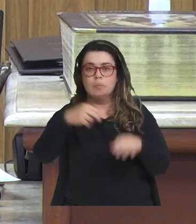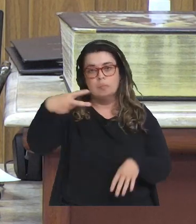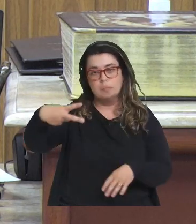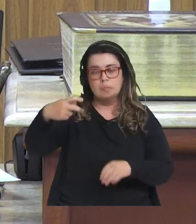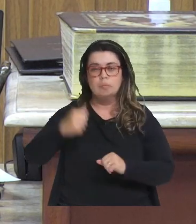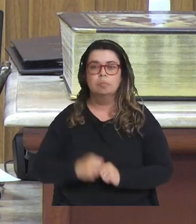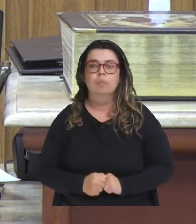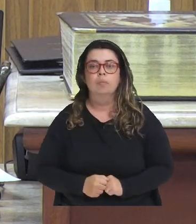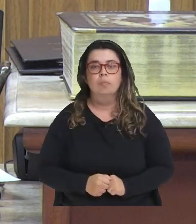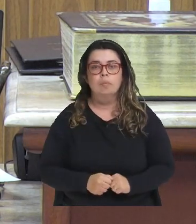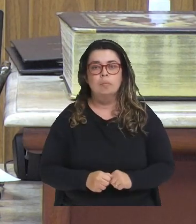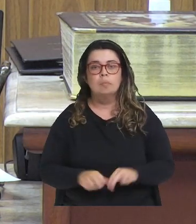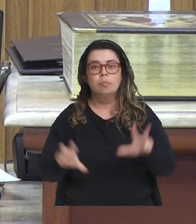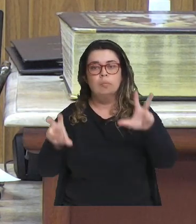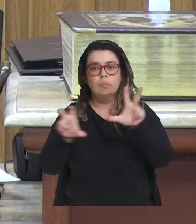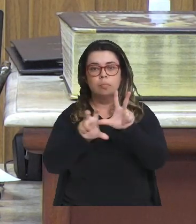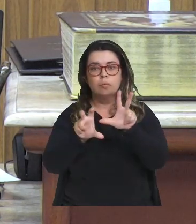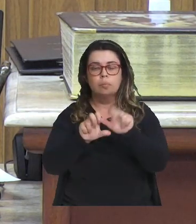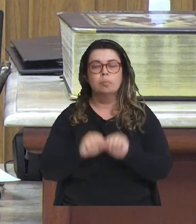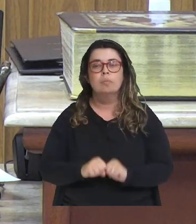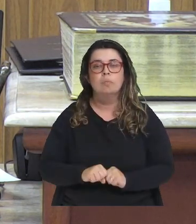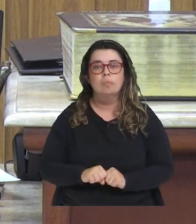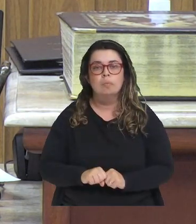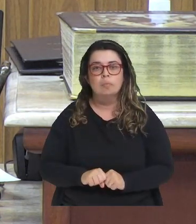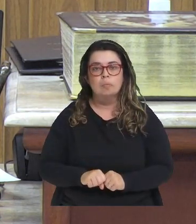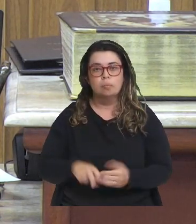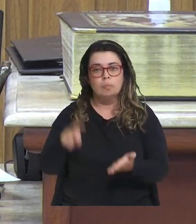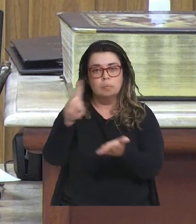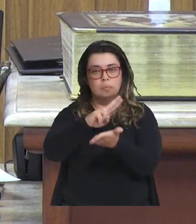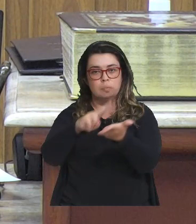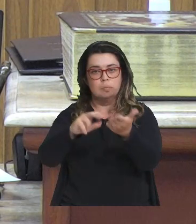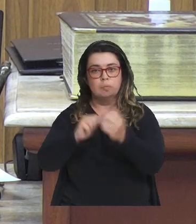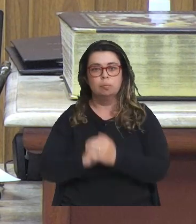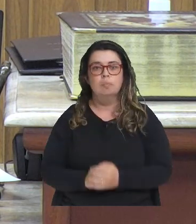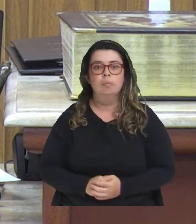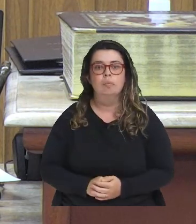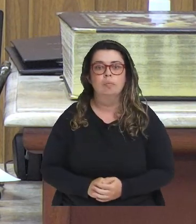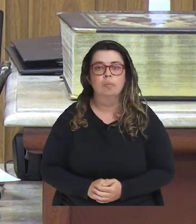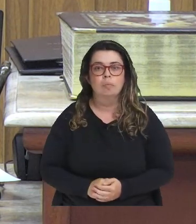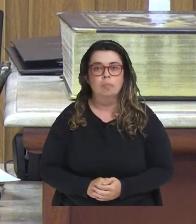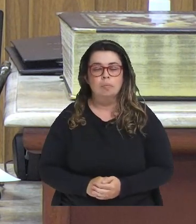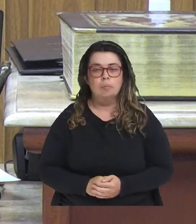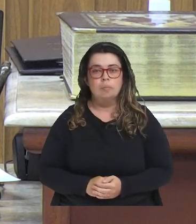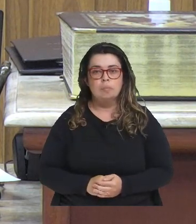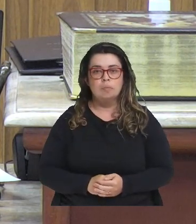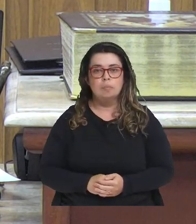002/2022 do Poder Executivo encaminha relatórios de produção da Ouvidoria Municipal.